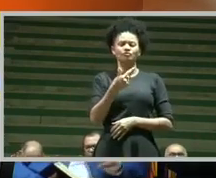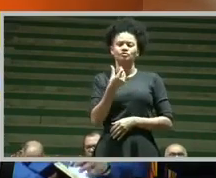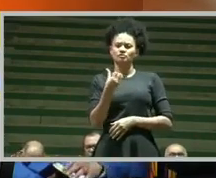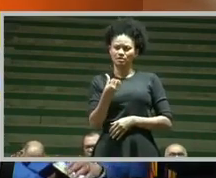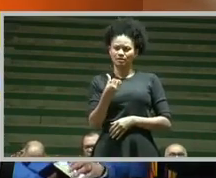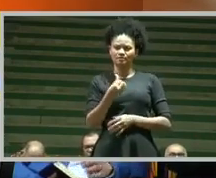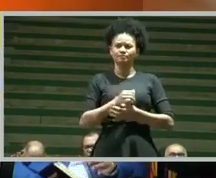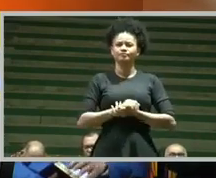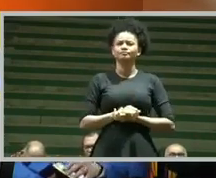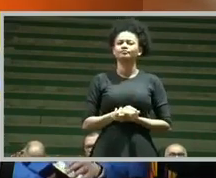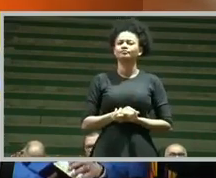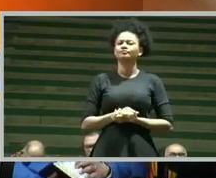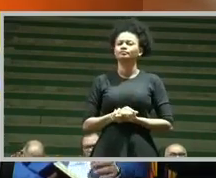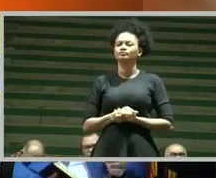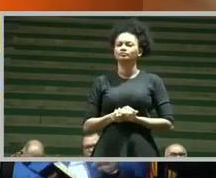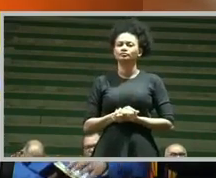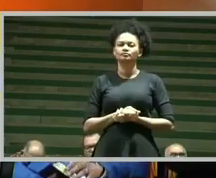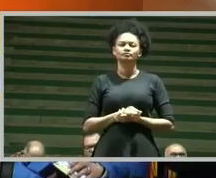126.